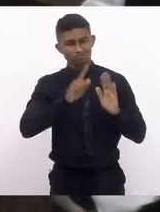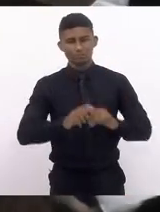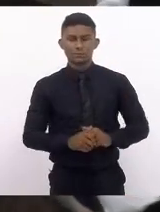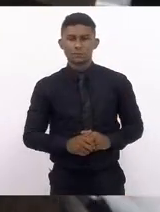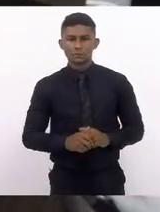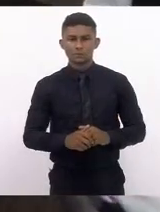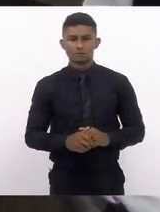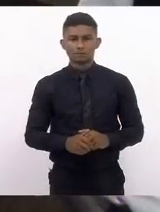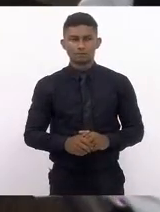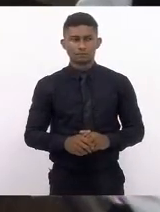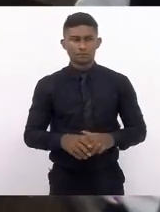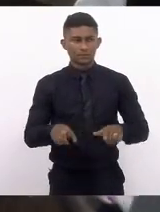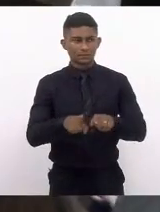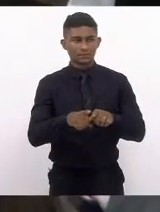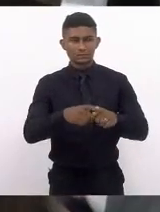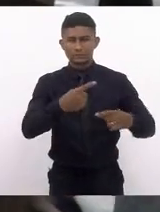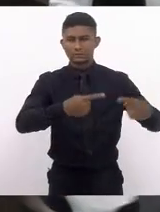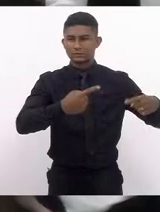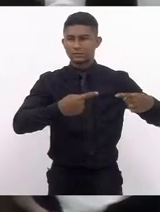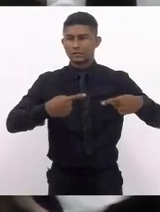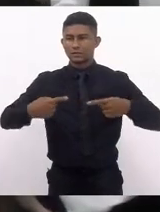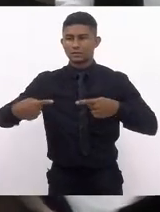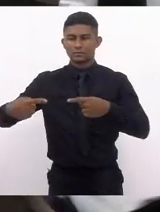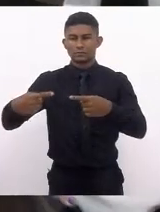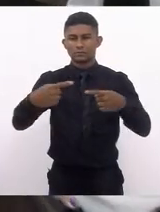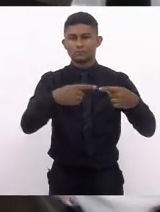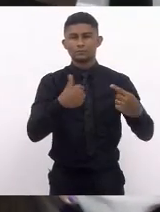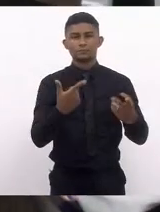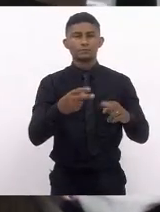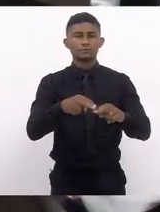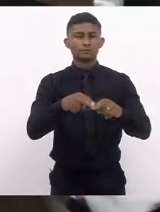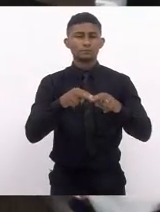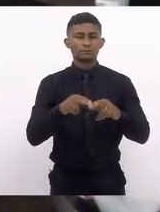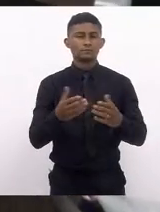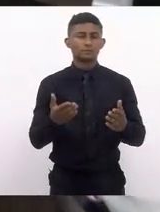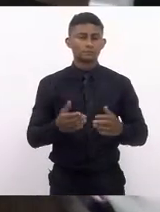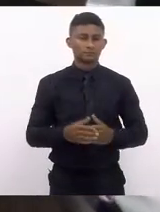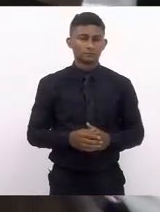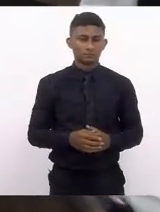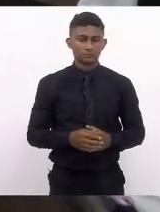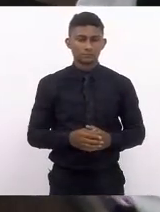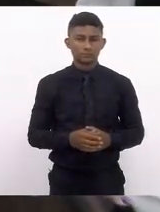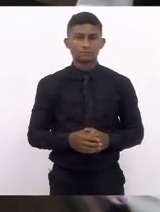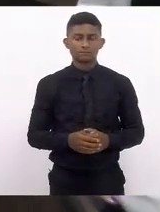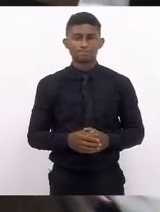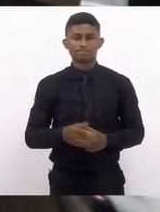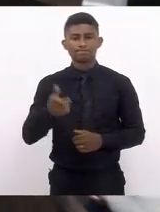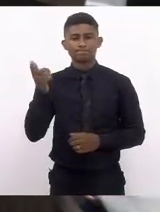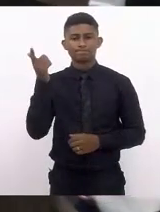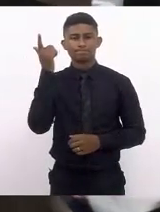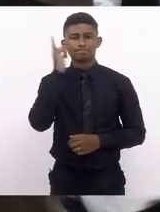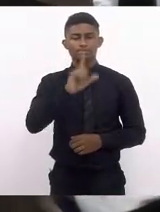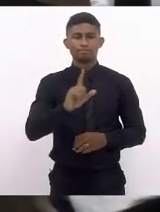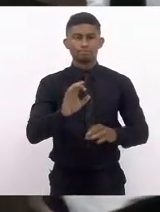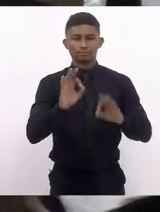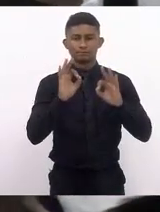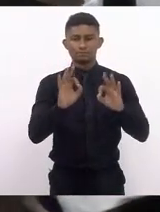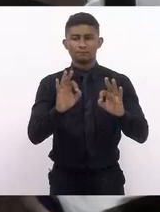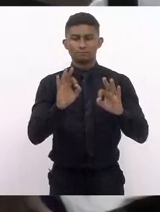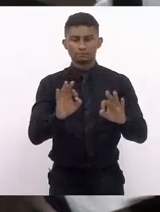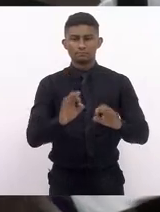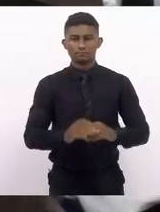da sentenças discussões por isso o presidente conseguiu-se um possível